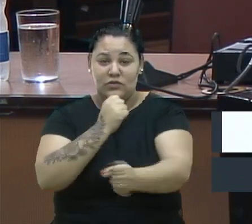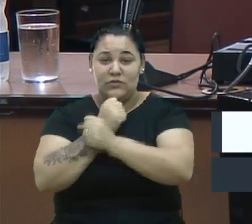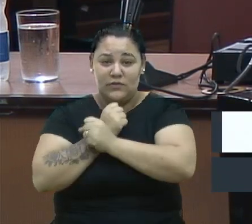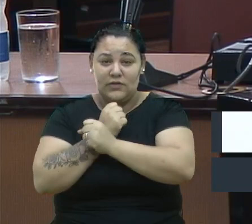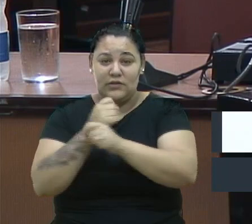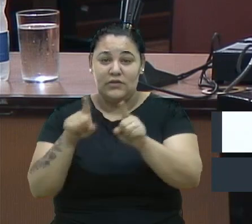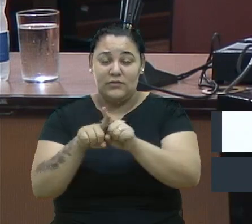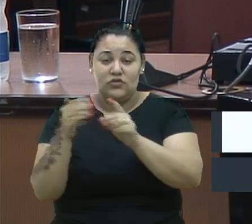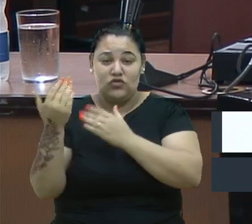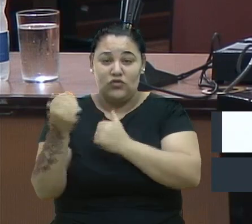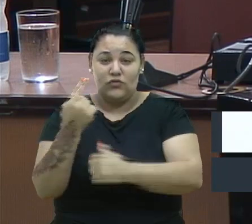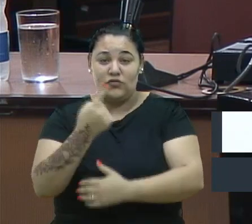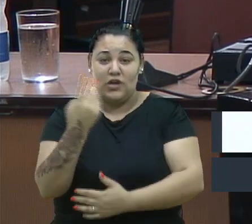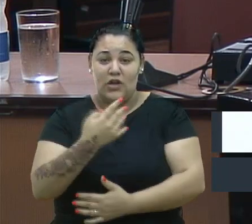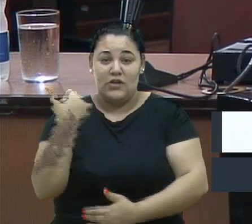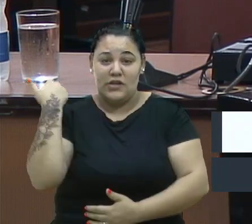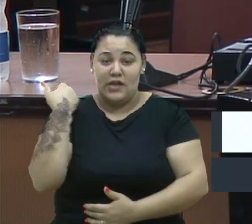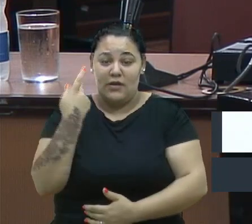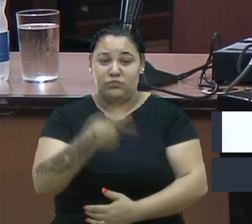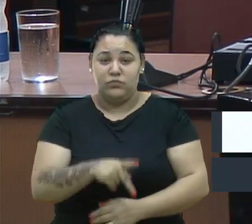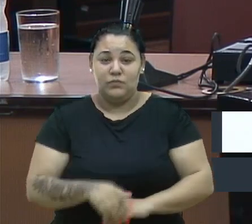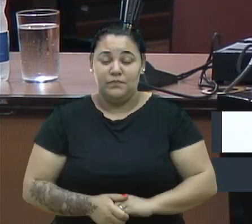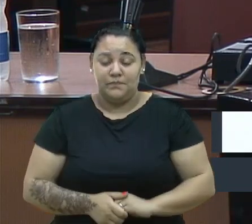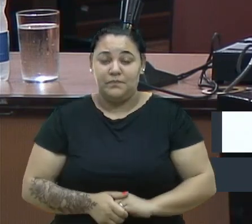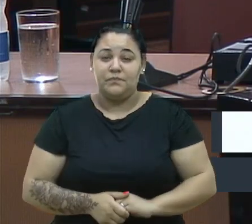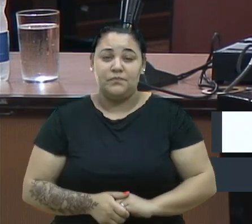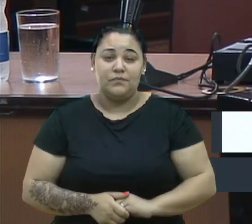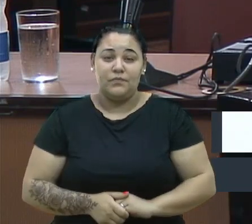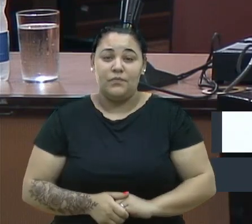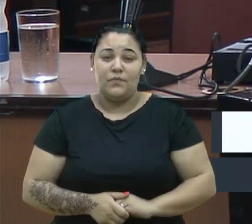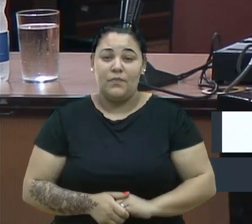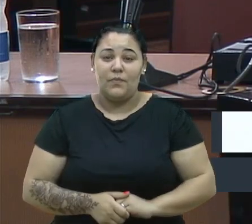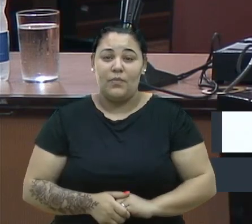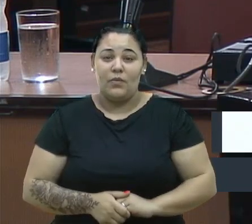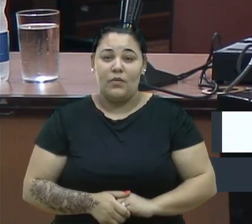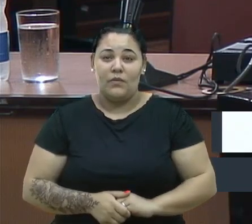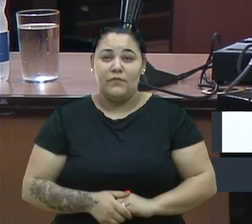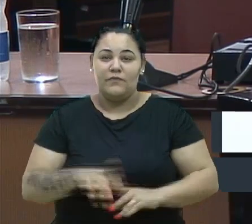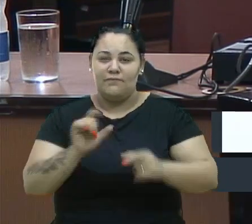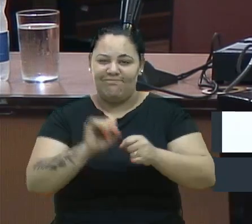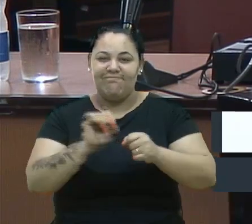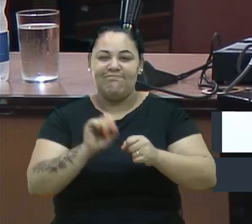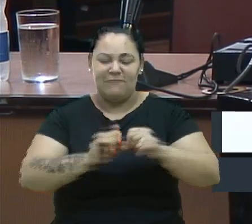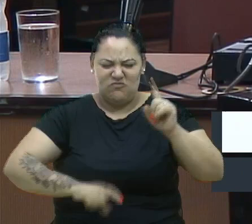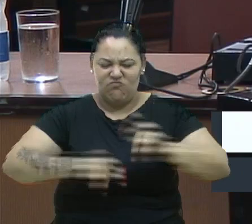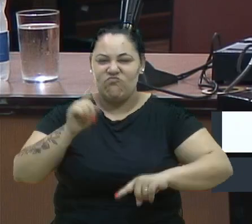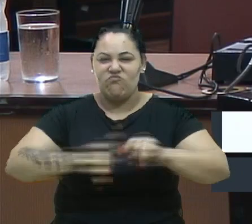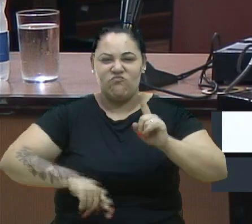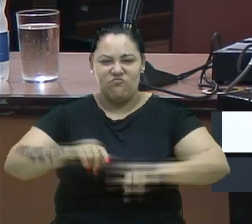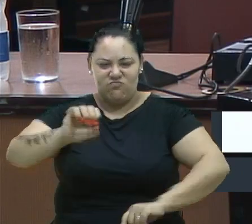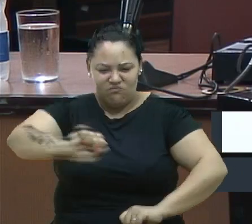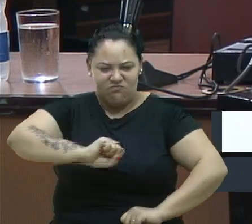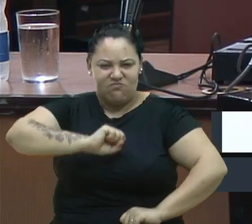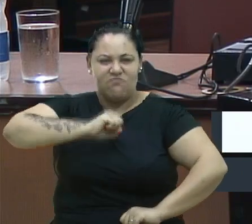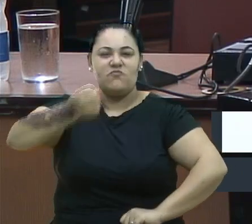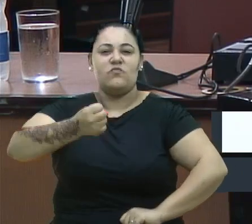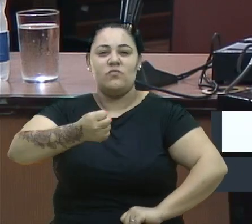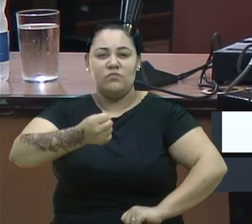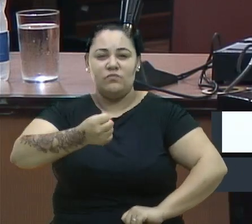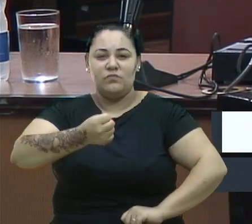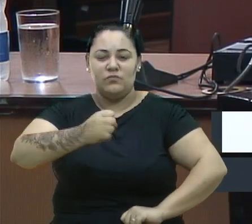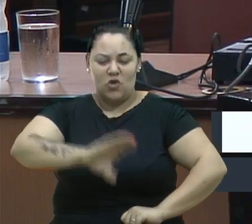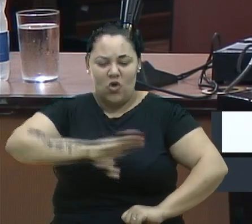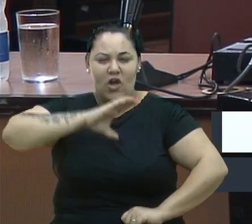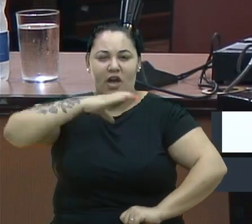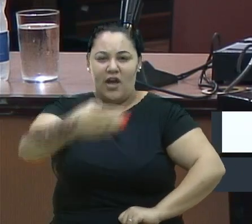de adolescente de 14 anos nessa cidade de Caxias do Sul. Atos de bravura, coragem, humanidade e trabalho em prol de uma sociedade mais